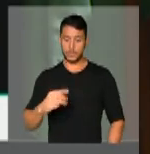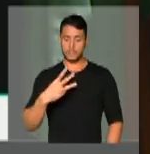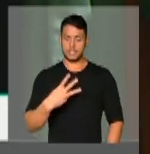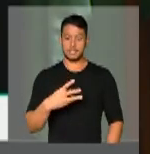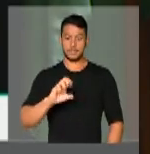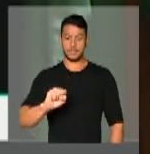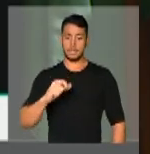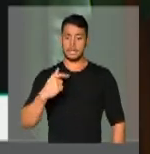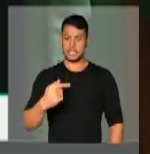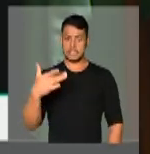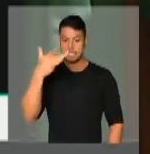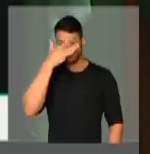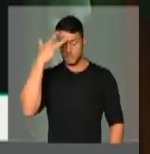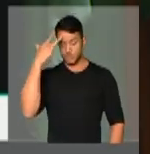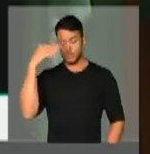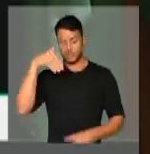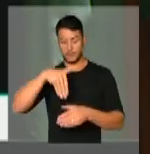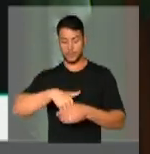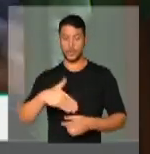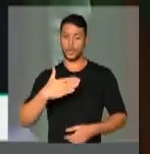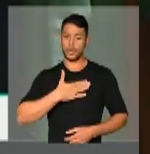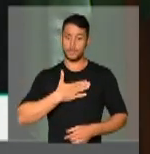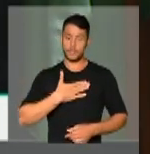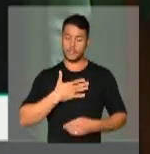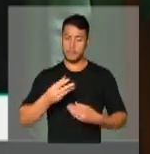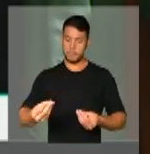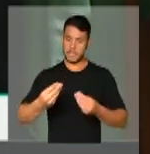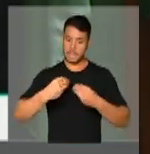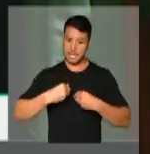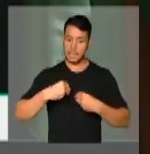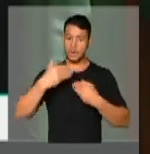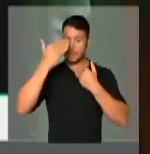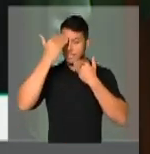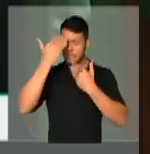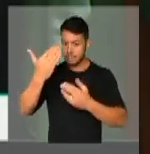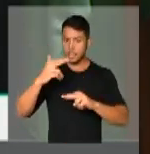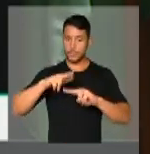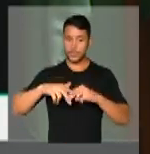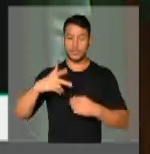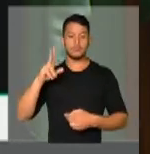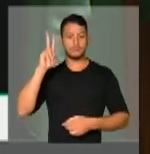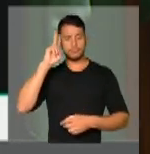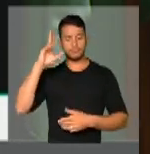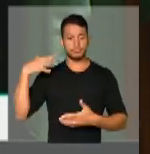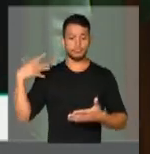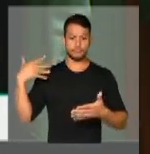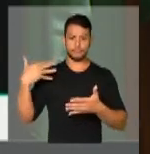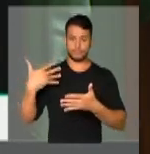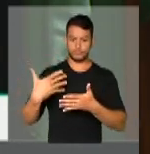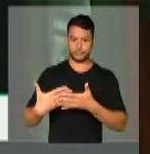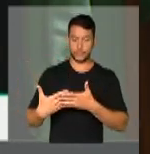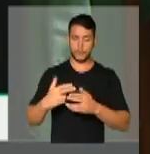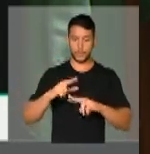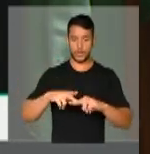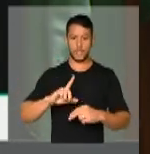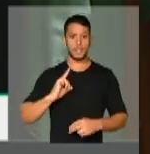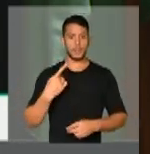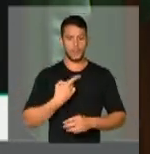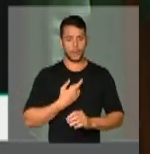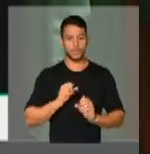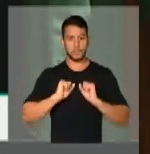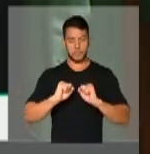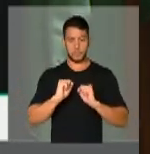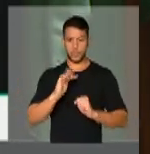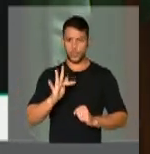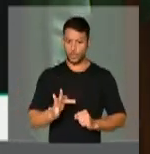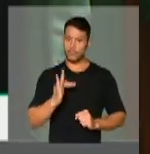460.387 pernambucanos. Votos de gratidão pela nossa história, mas também de esperança por aquilo que a gente pode